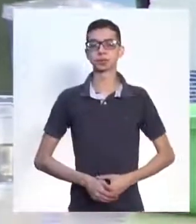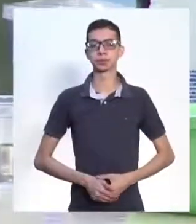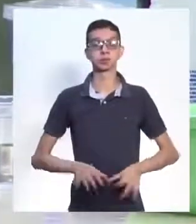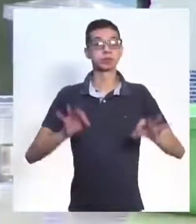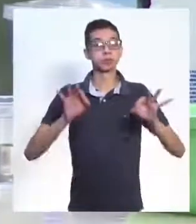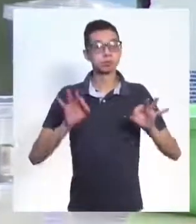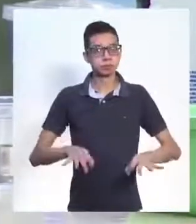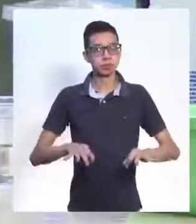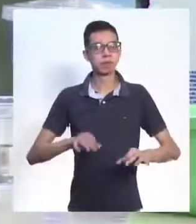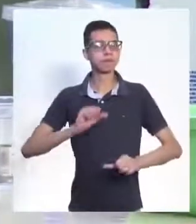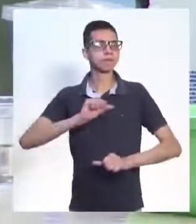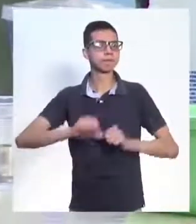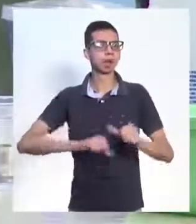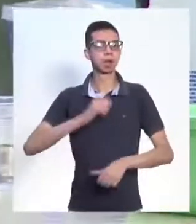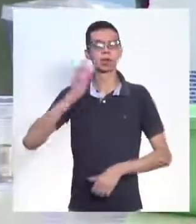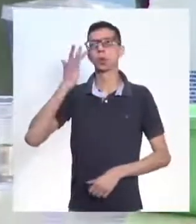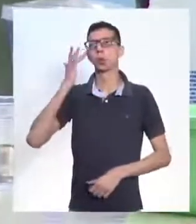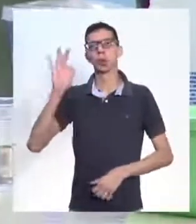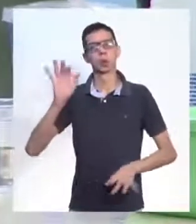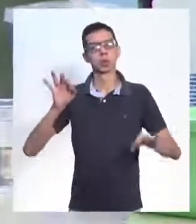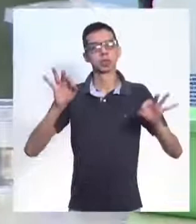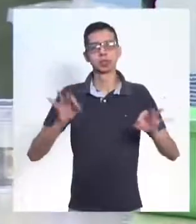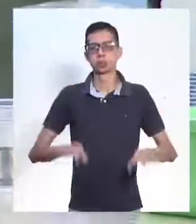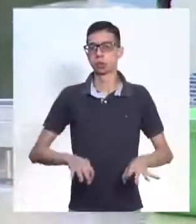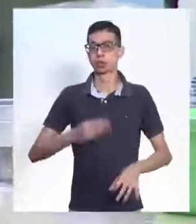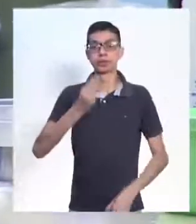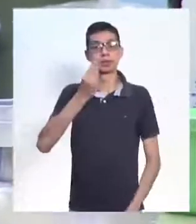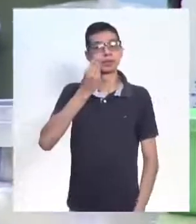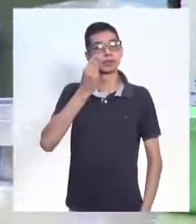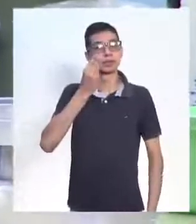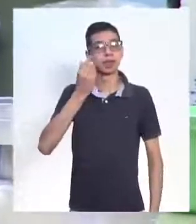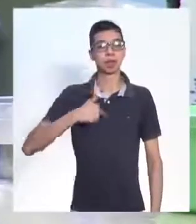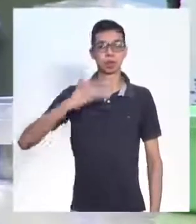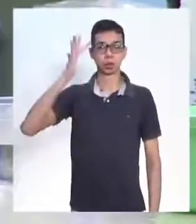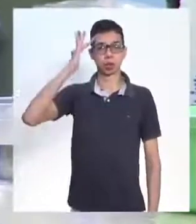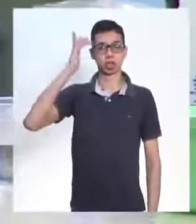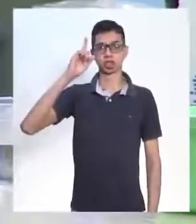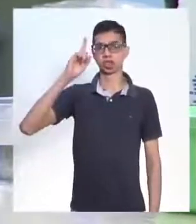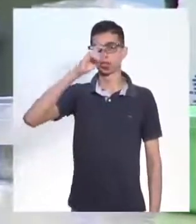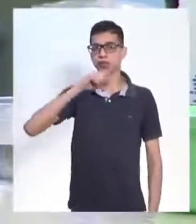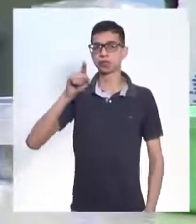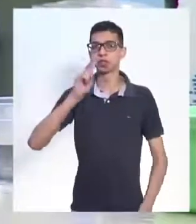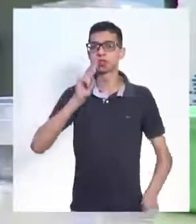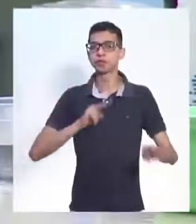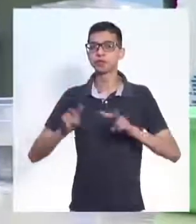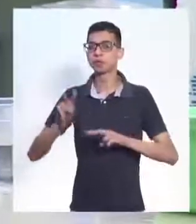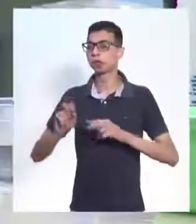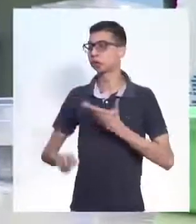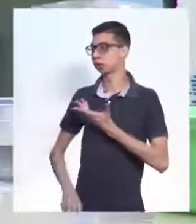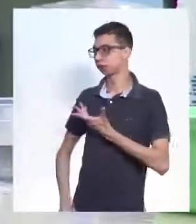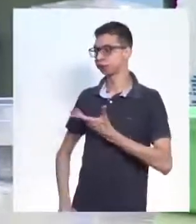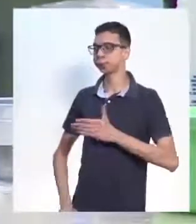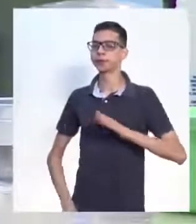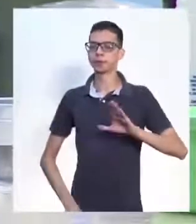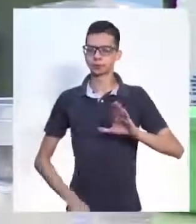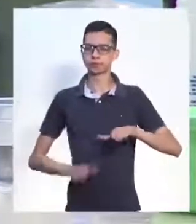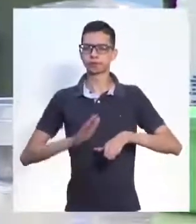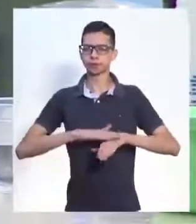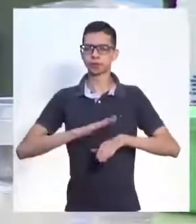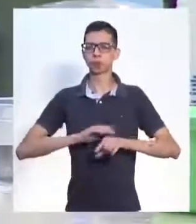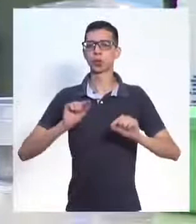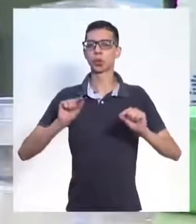vai acontecer, que vai dar certo aqui, porque essa aqui eu acho mais difícil vocês enxergarem. Então, o que eu vou fazer? Ó? Coloquei